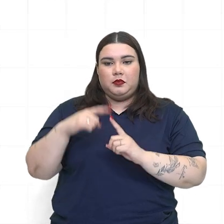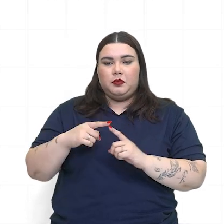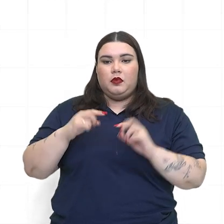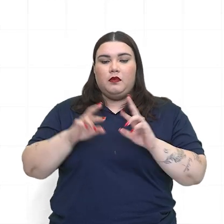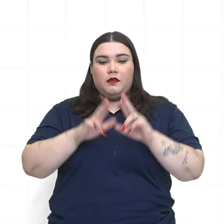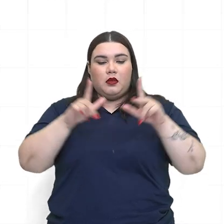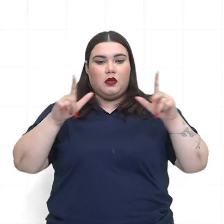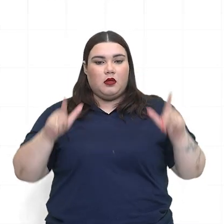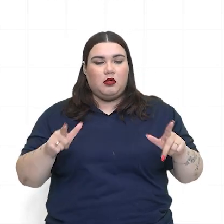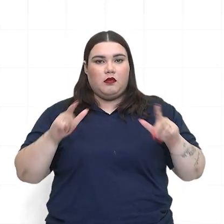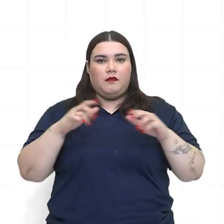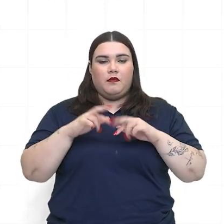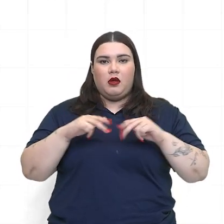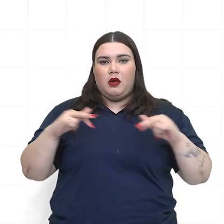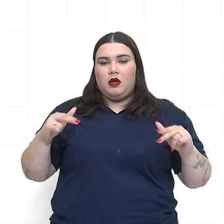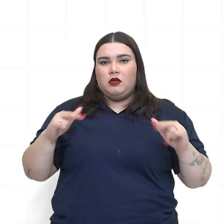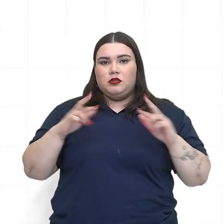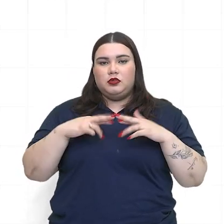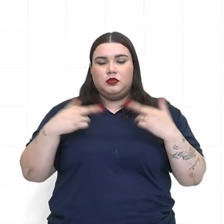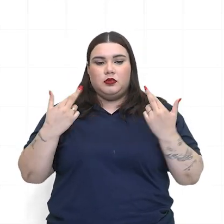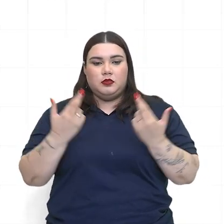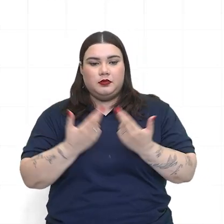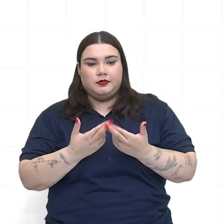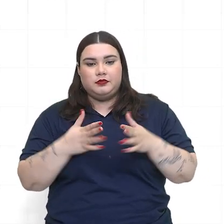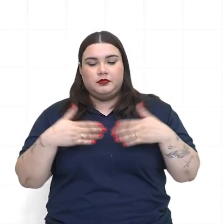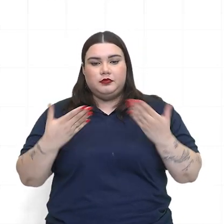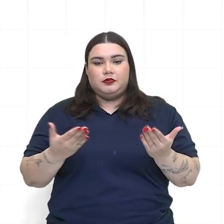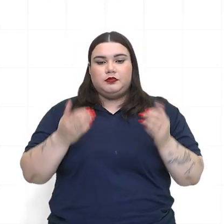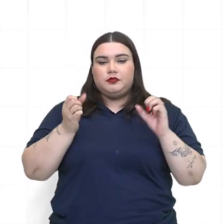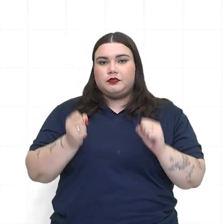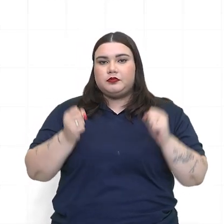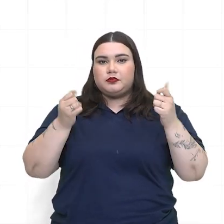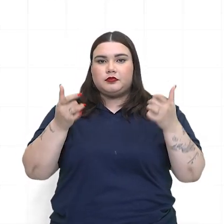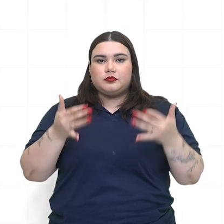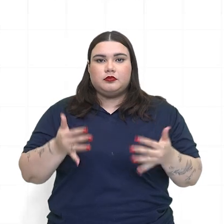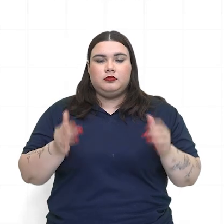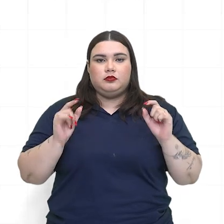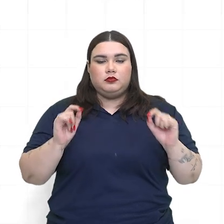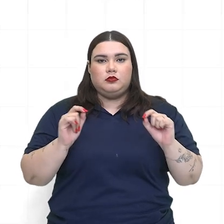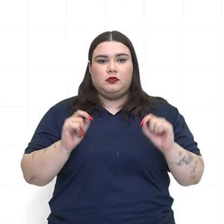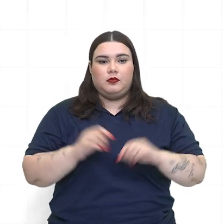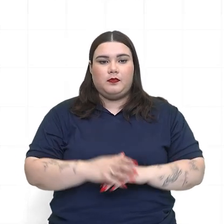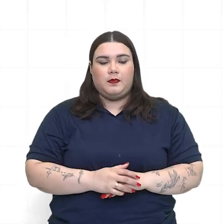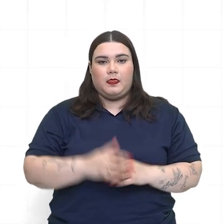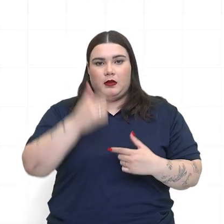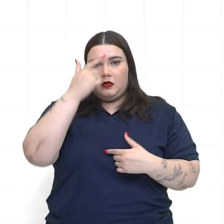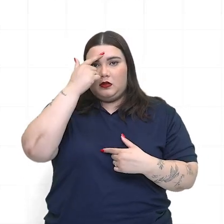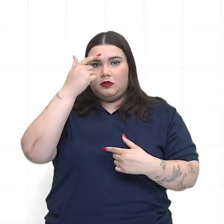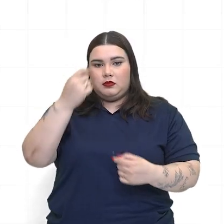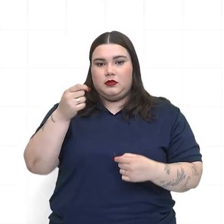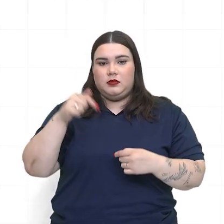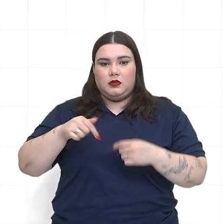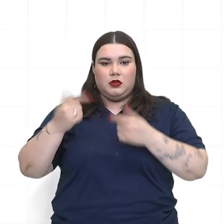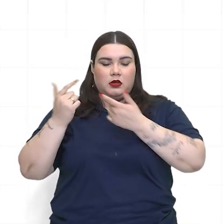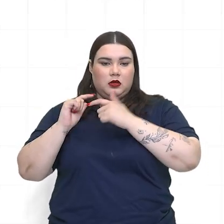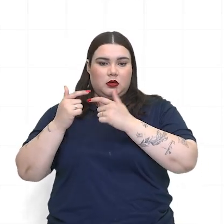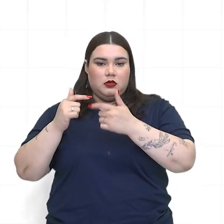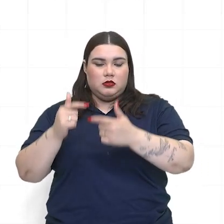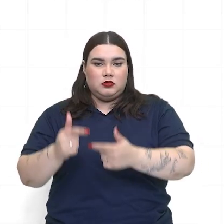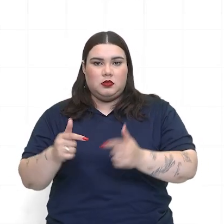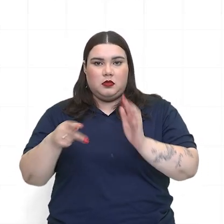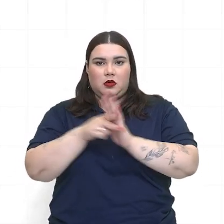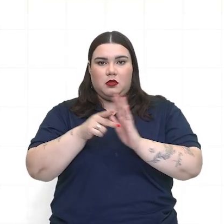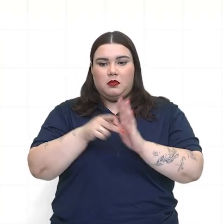vibrantes e cheias de rituais. E nós poderíamos dizer que a fé nas tradições de matriz